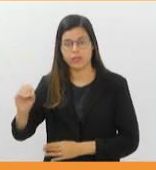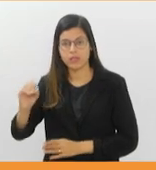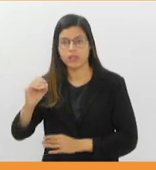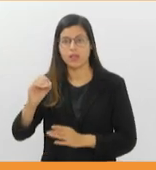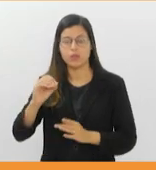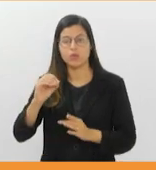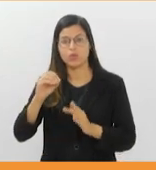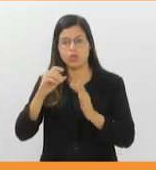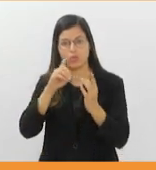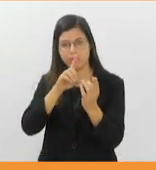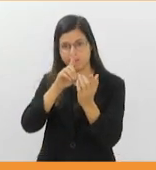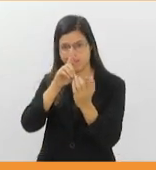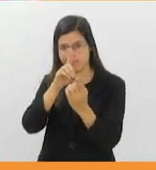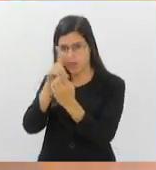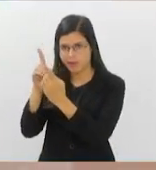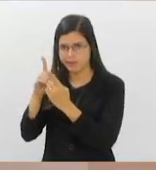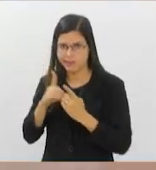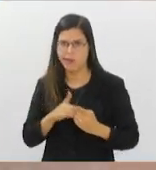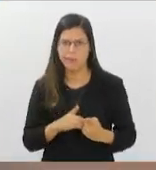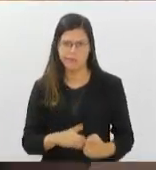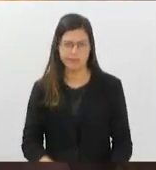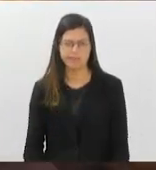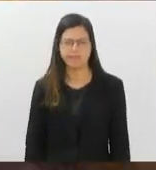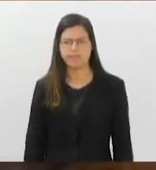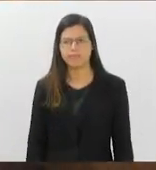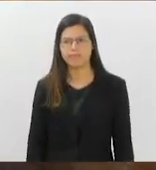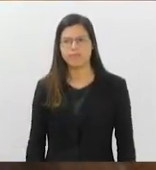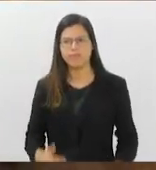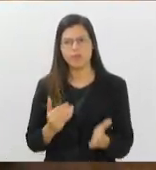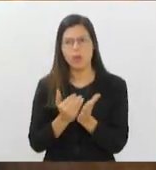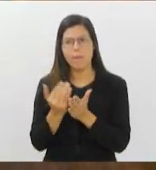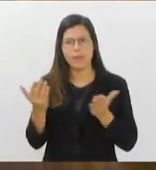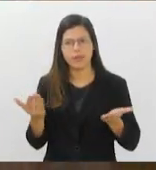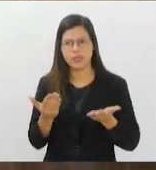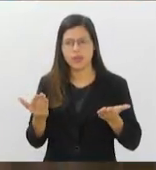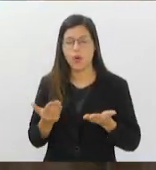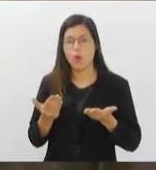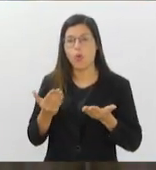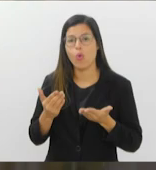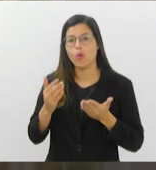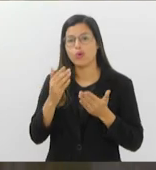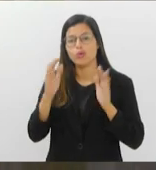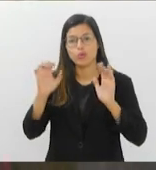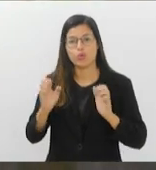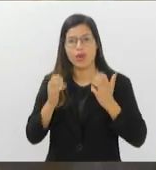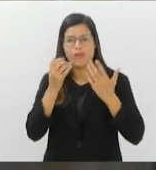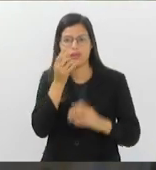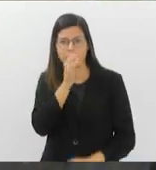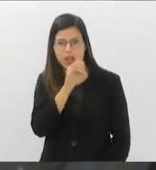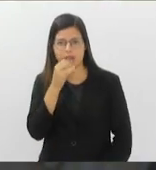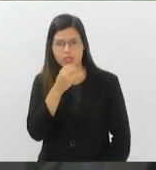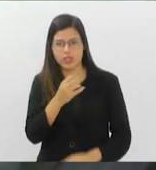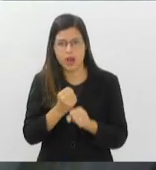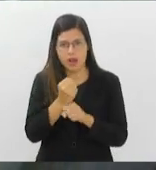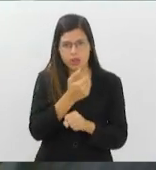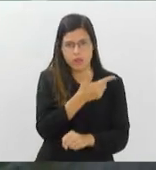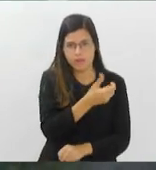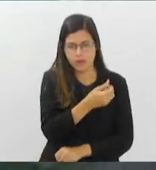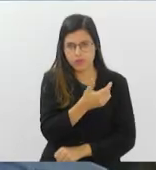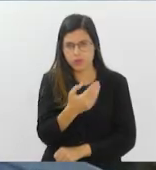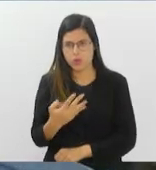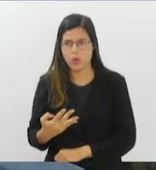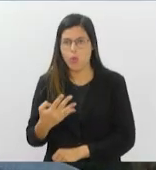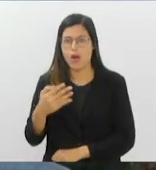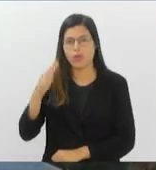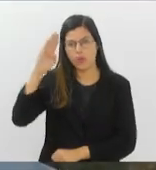suprindo a demanda do município. Começa hoje o Energy Summit 2024, principal evento de energia do mundo, na Cidade